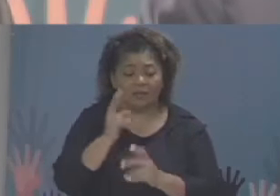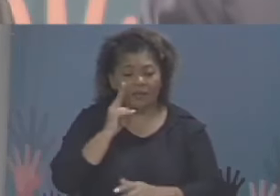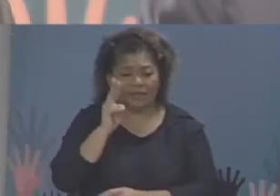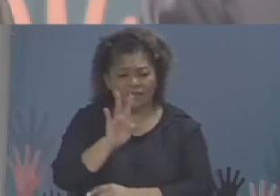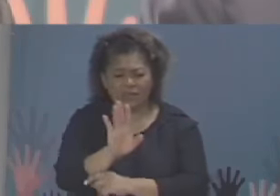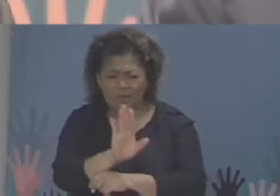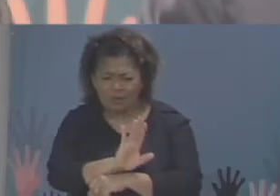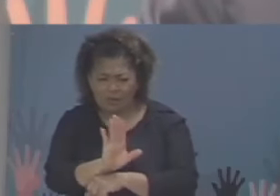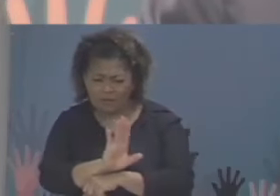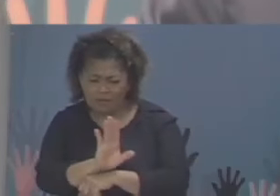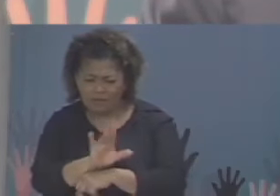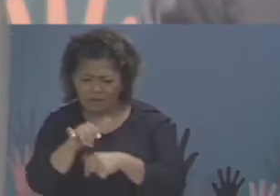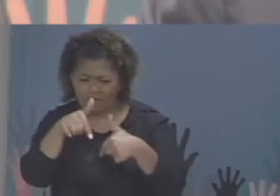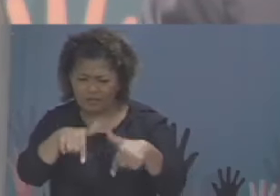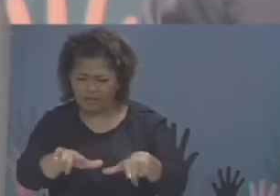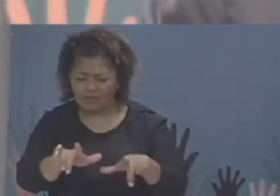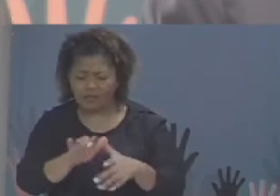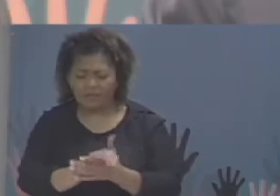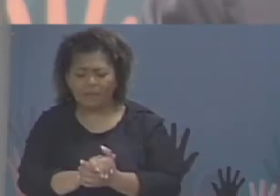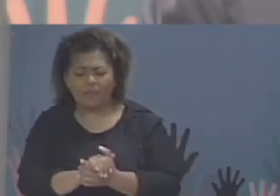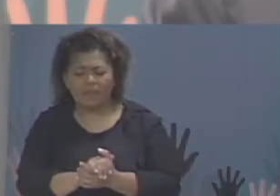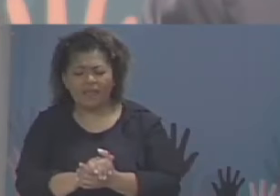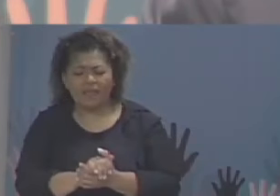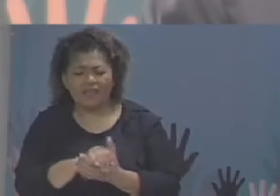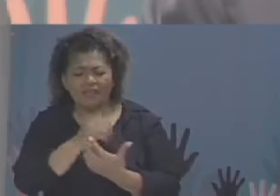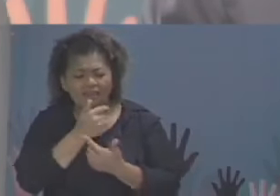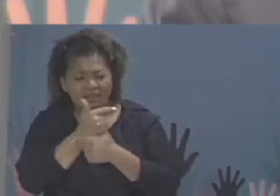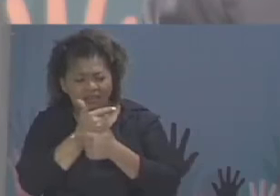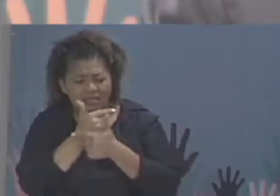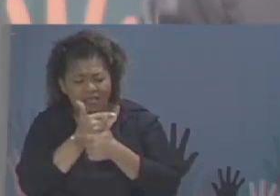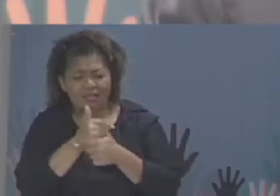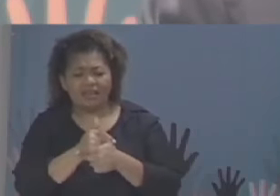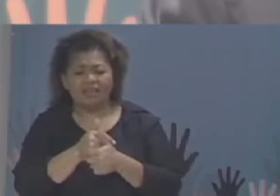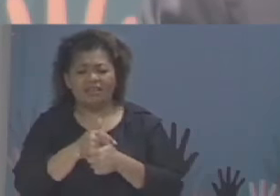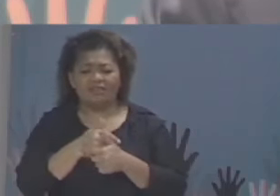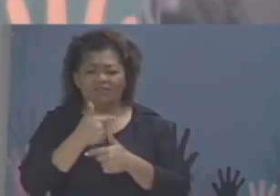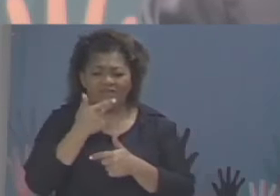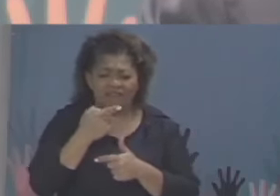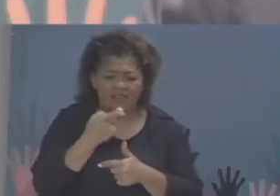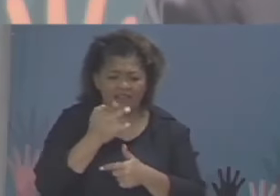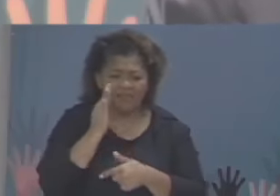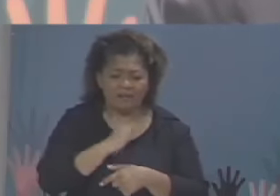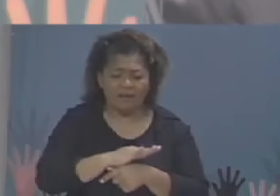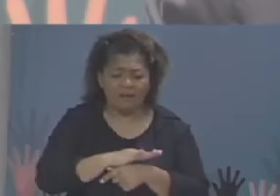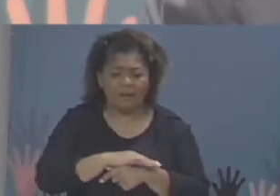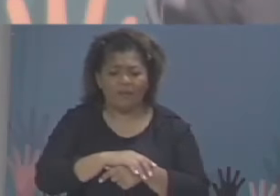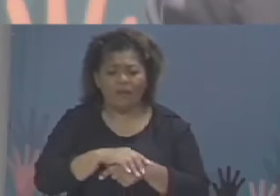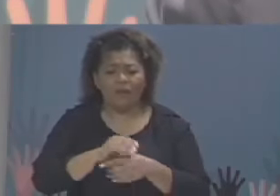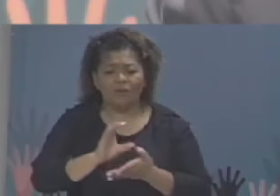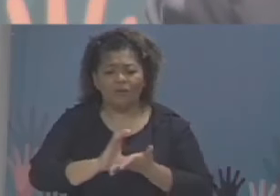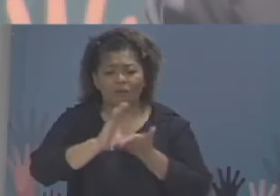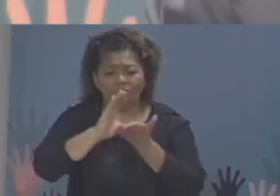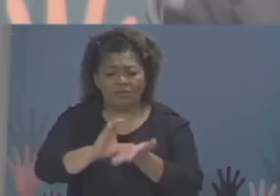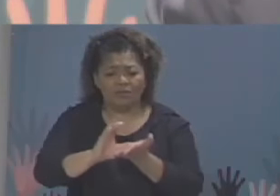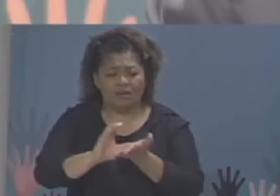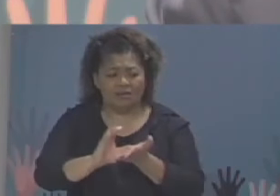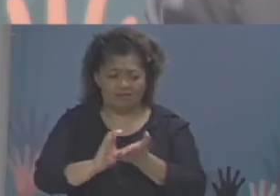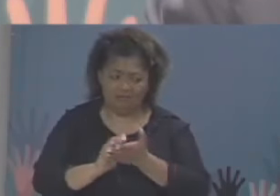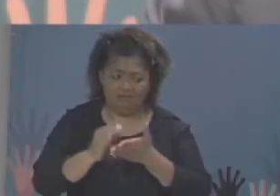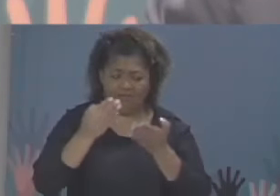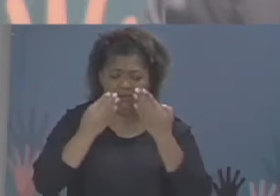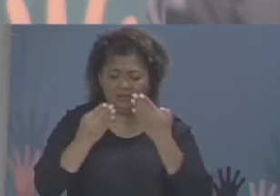do Alan, ele criticando as nossas propostas, aliás, criticando a atual gestão do Conselho Federal de Psicologia em relação a alguns